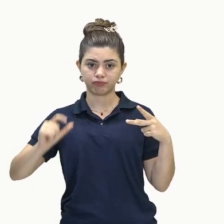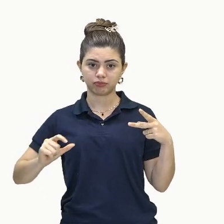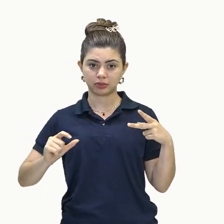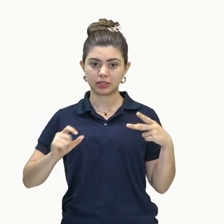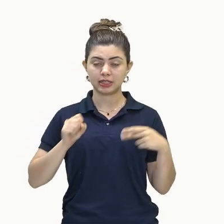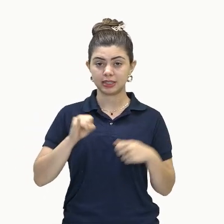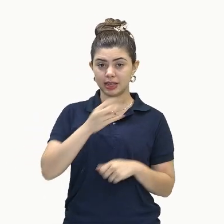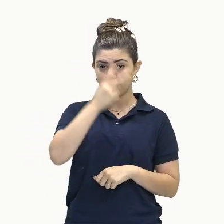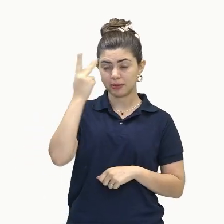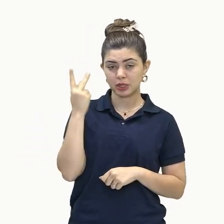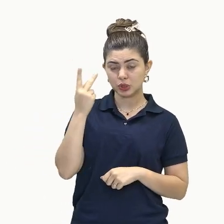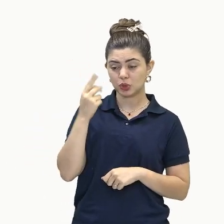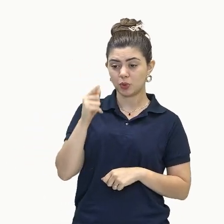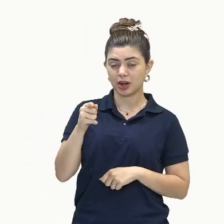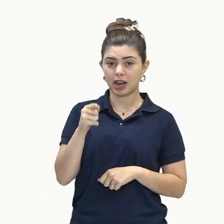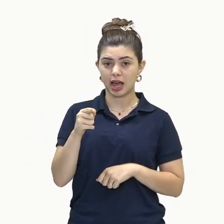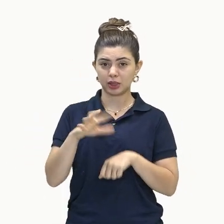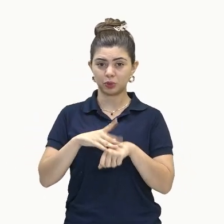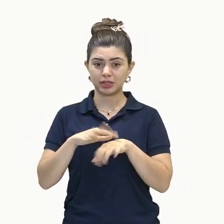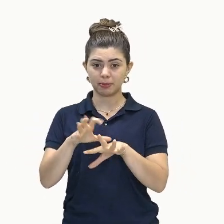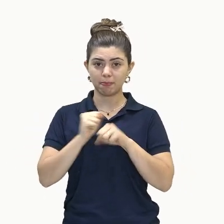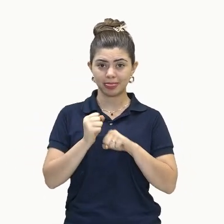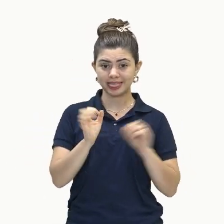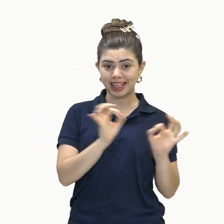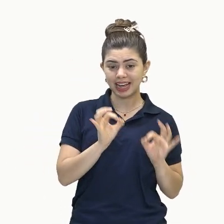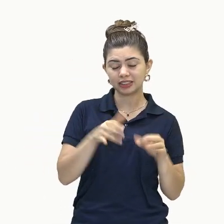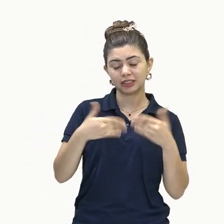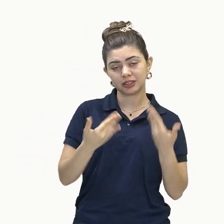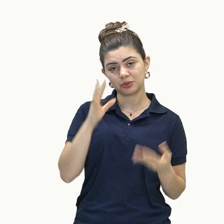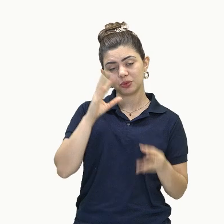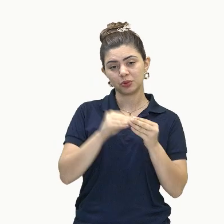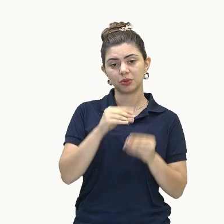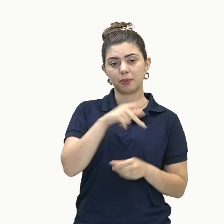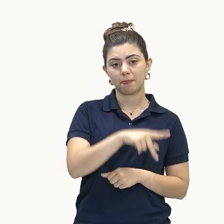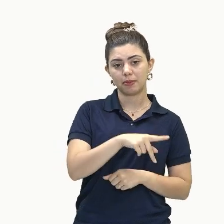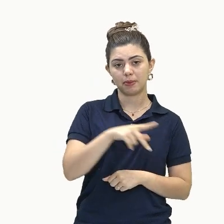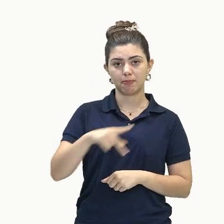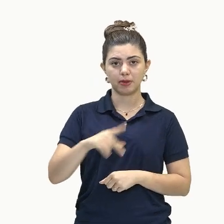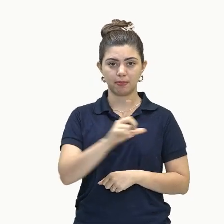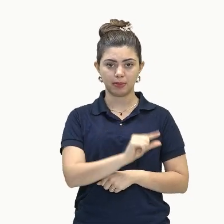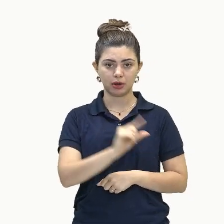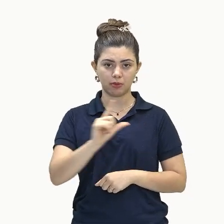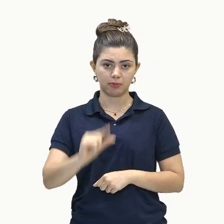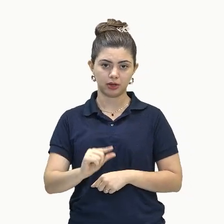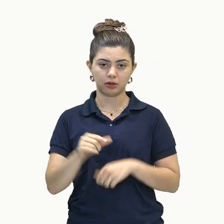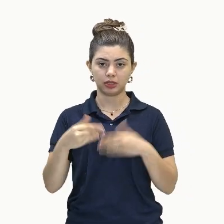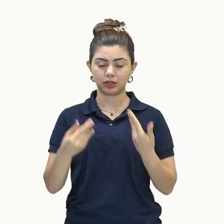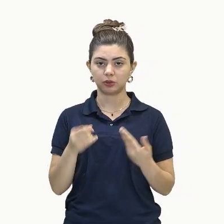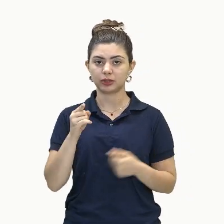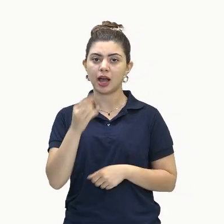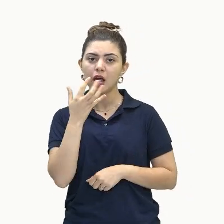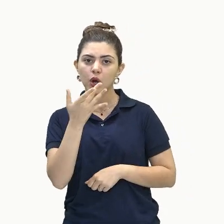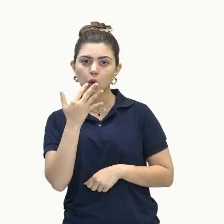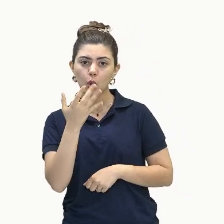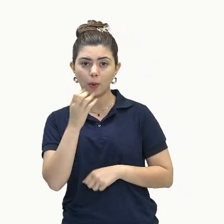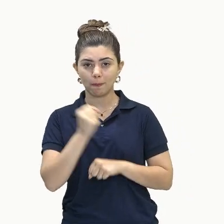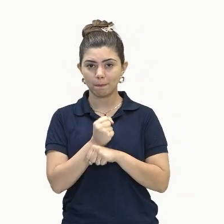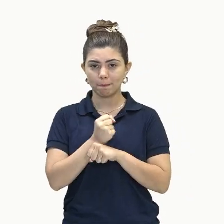pezinho, pezinho. Então, todos os indivíduos aqui em branco, que não tem